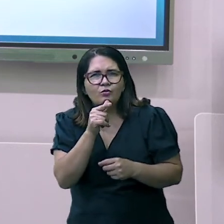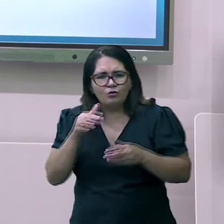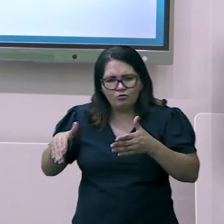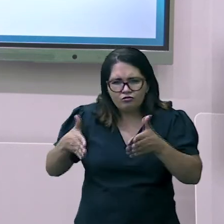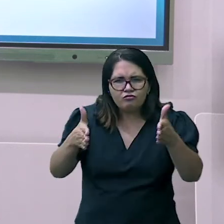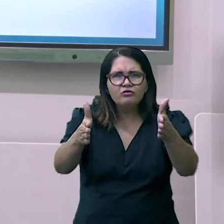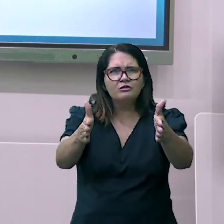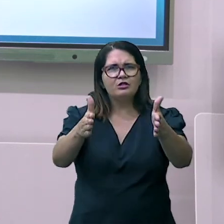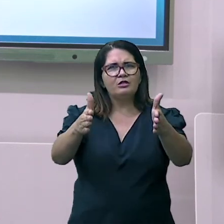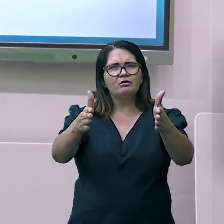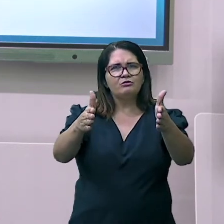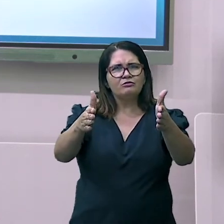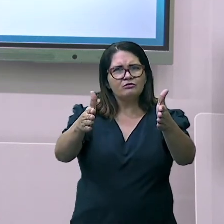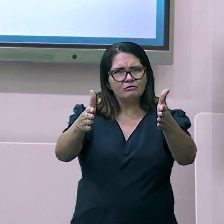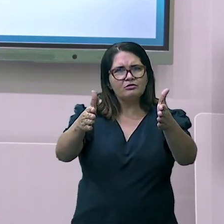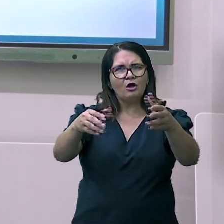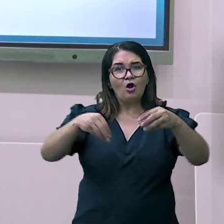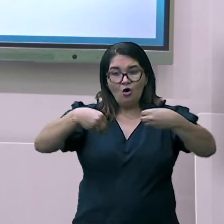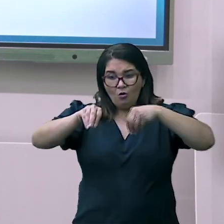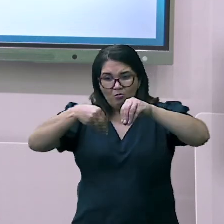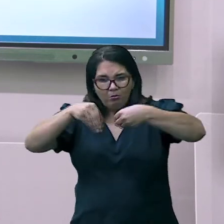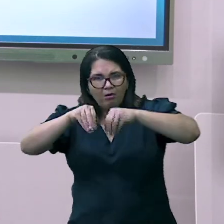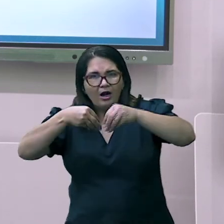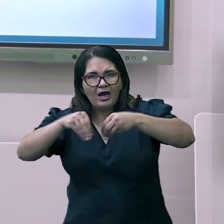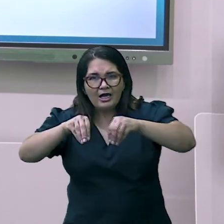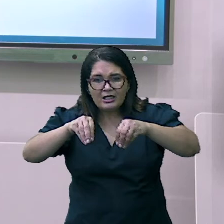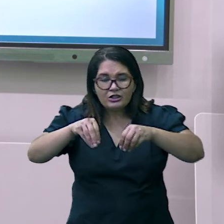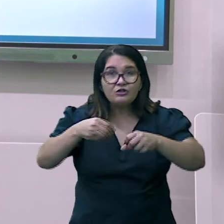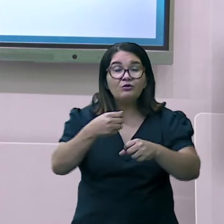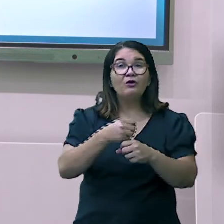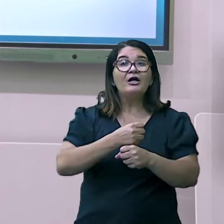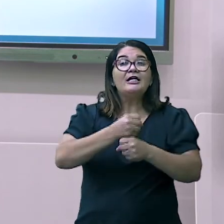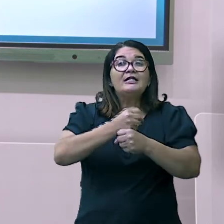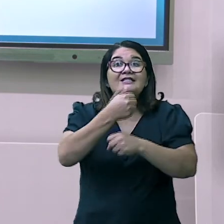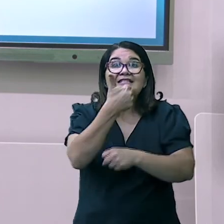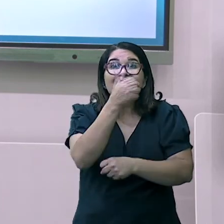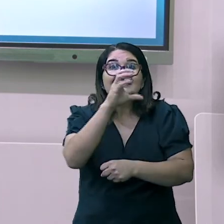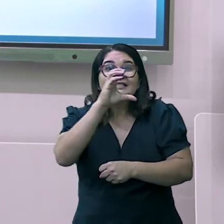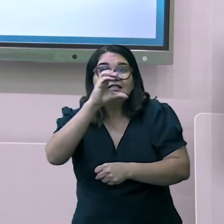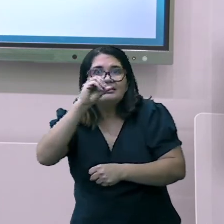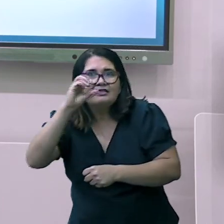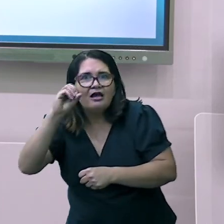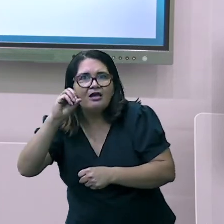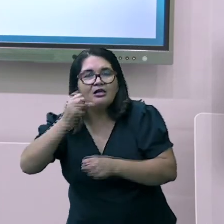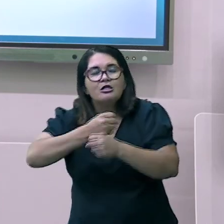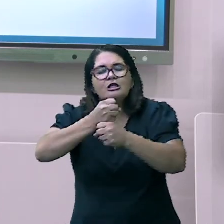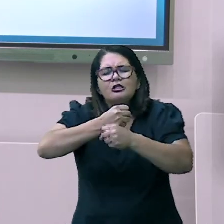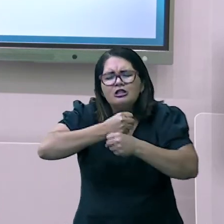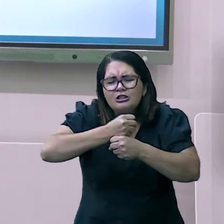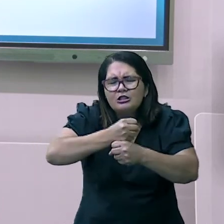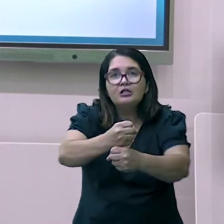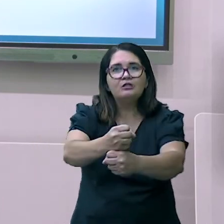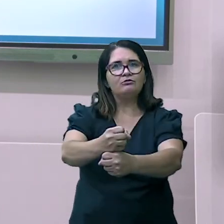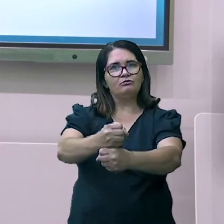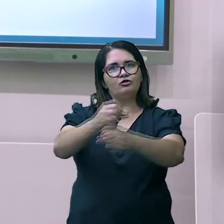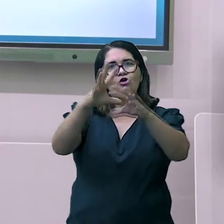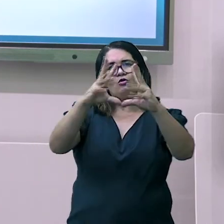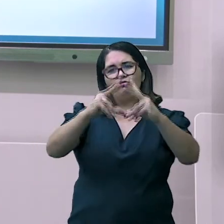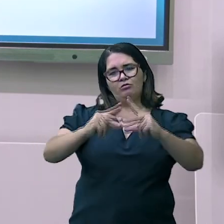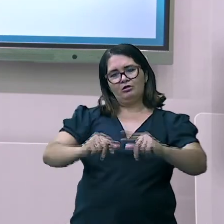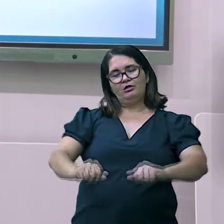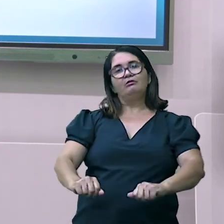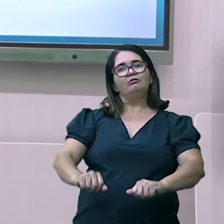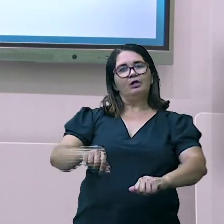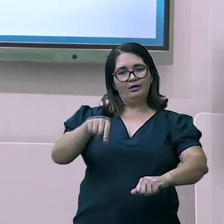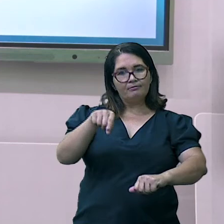de quanto tempo leva para se degradar, para se decompor, para acabar um plástico, ou uma